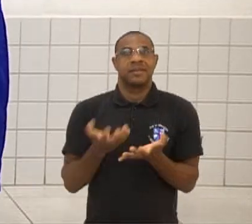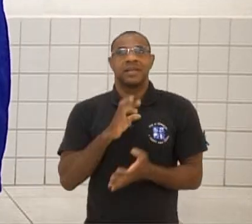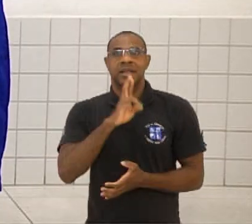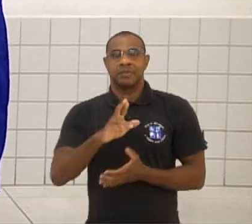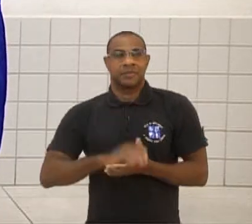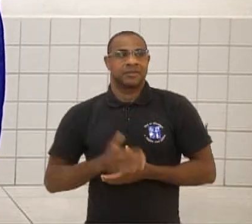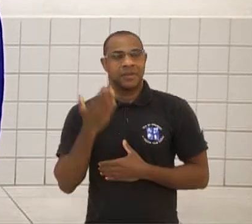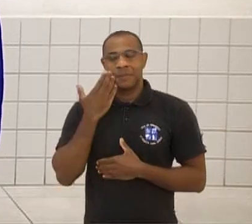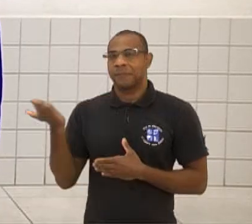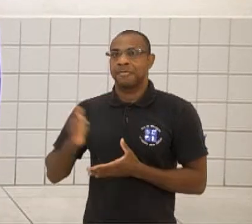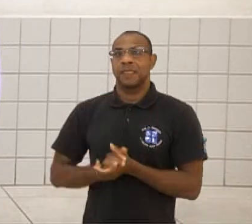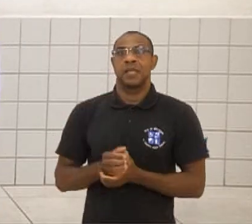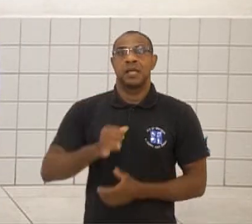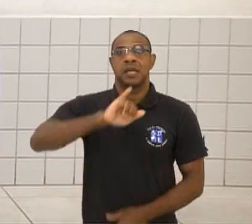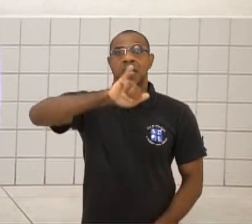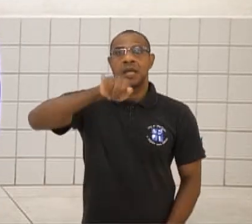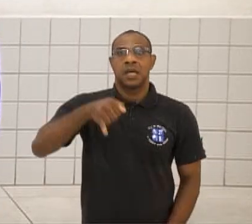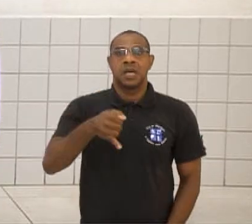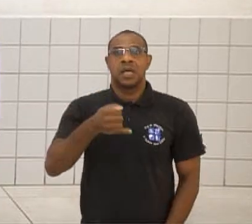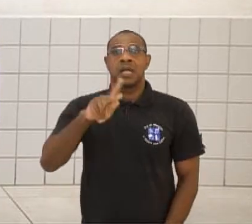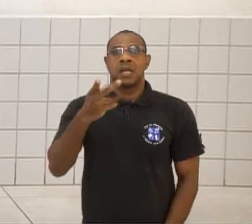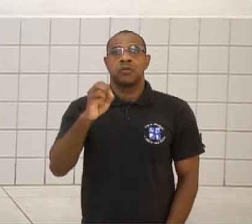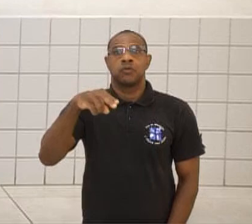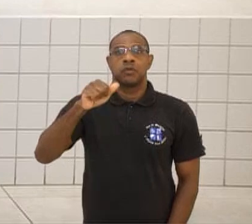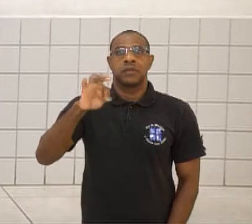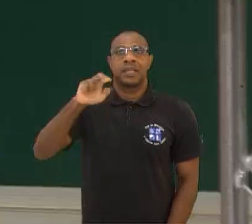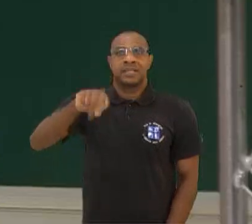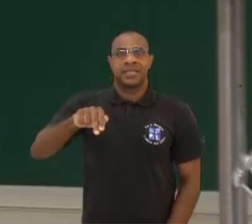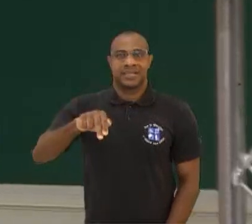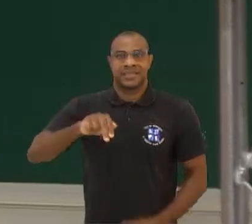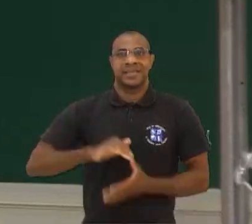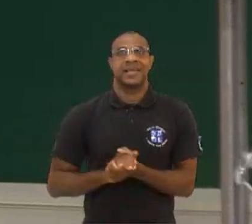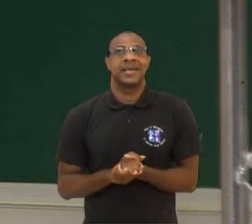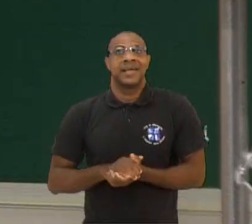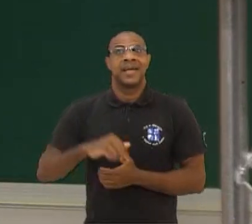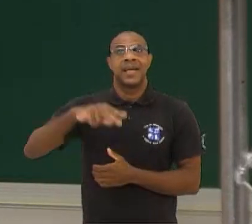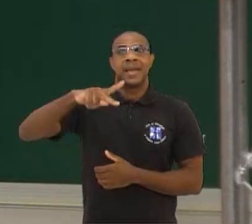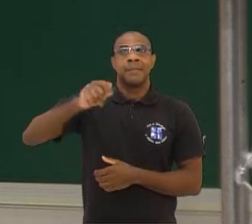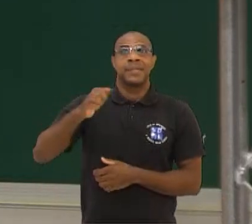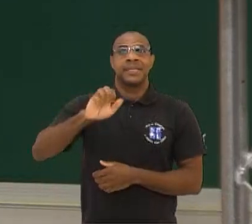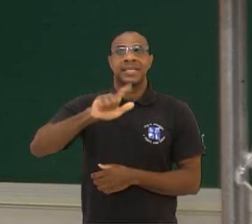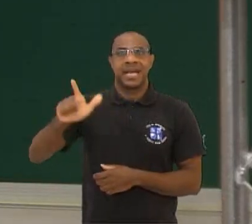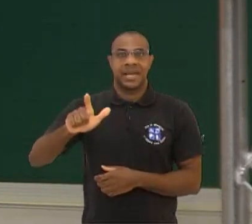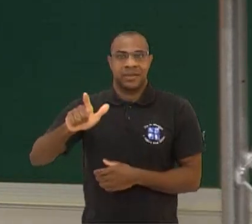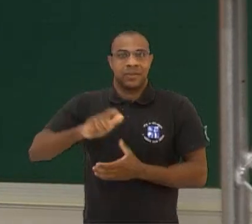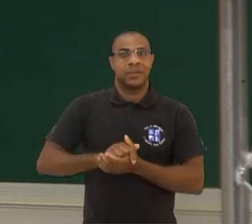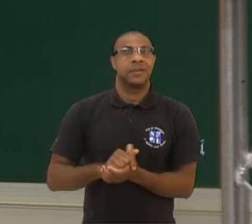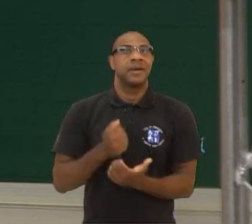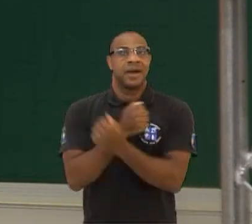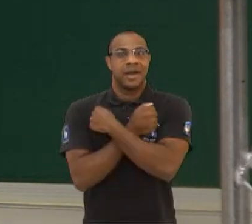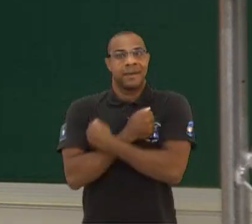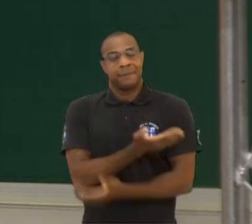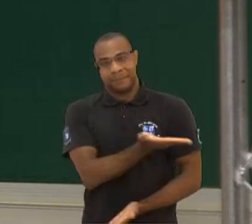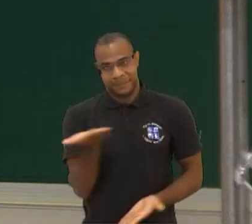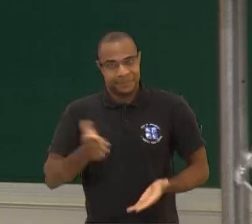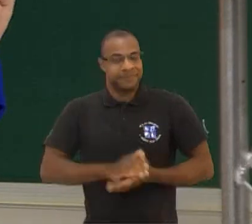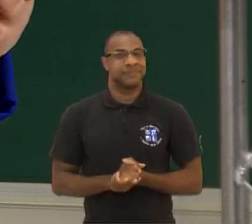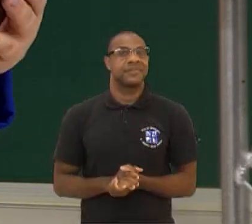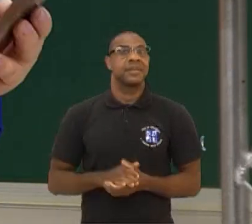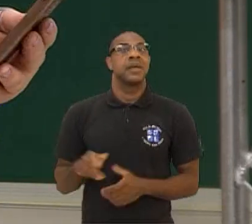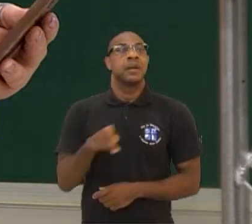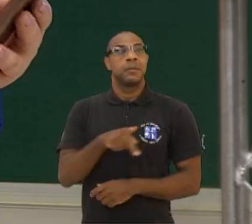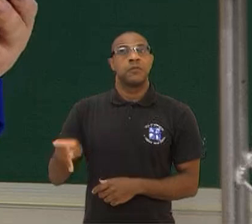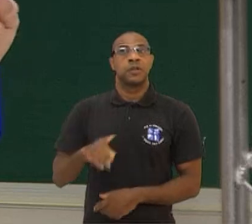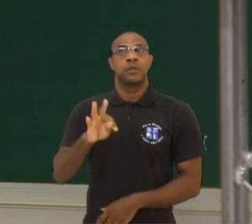e olha só, o Jonathan, do Colégio Estadual de Campo de Pinheiral, em Palmeiras, um forte abraço. O